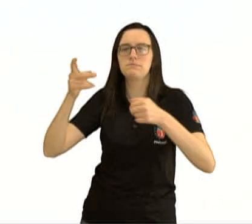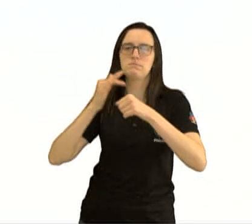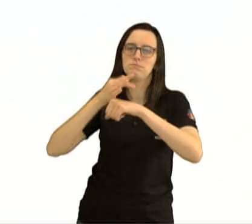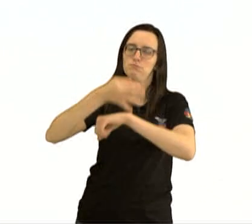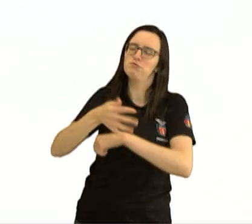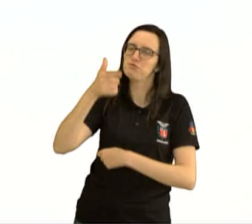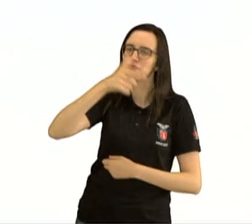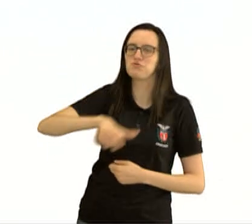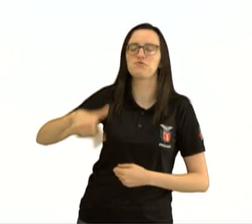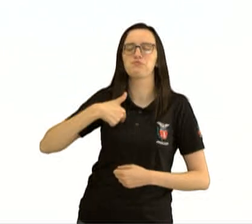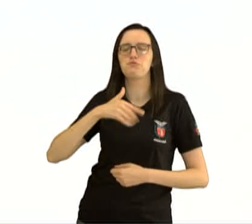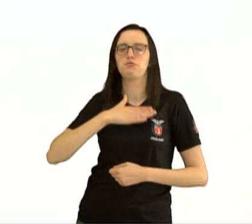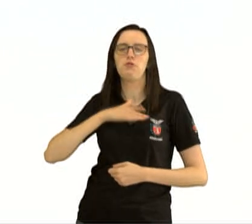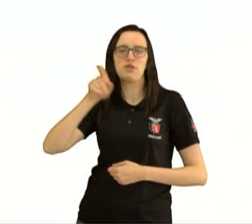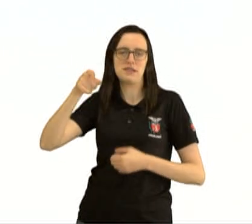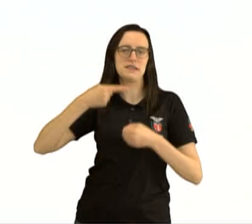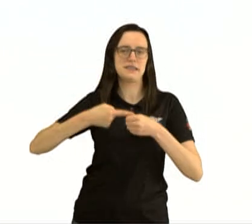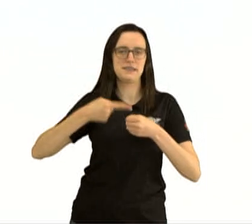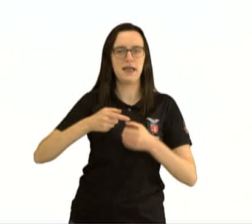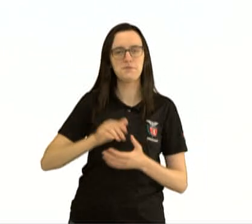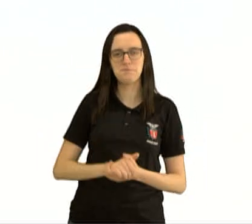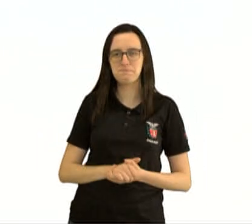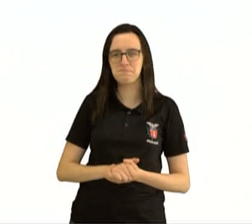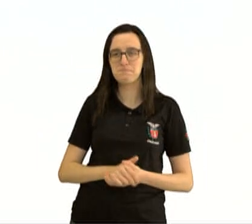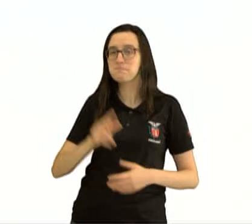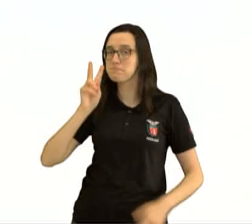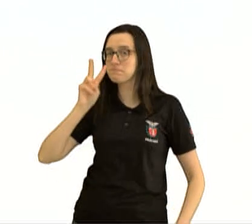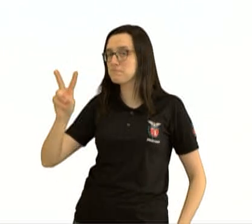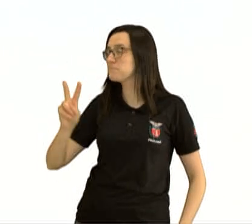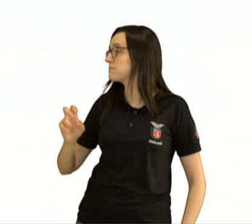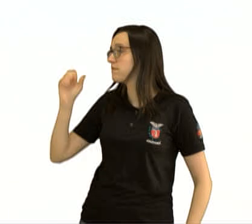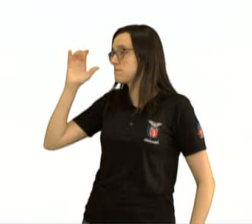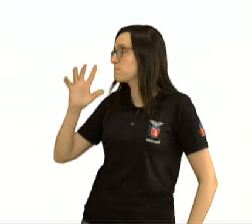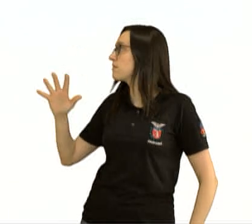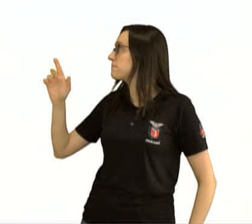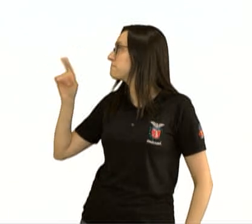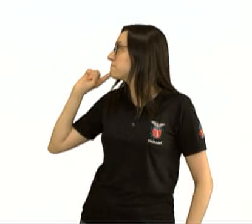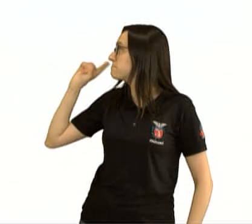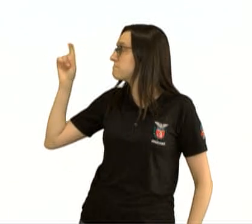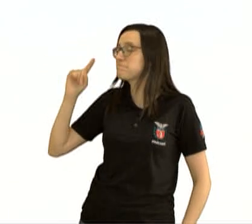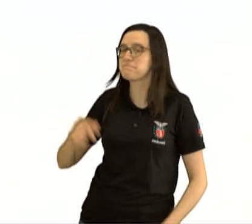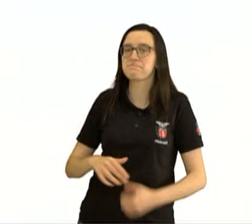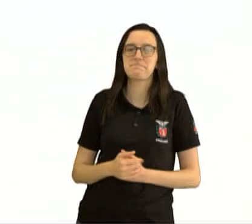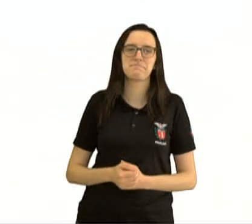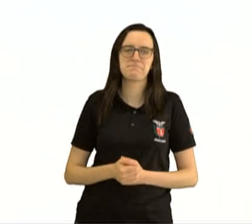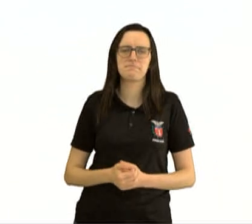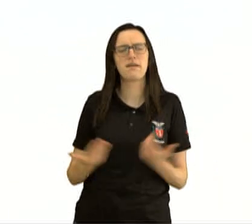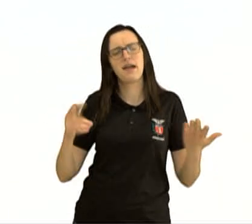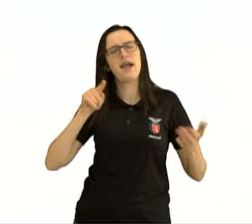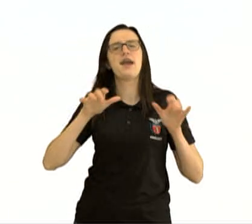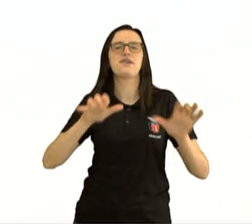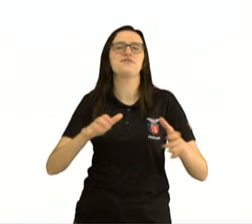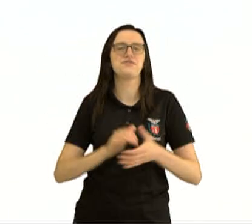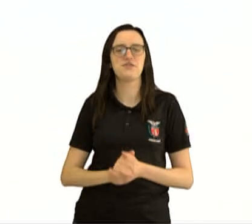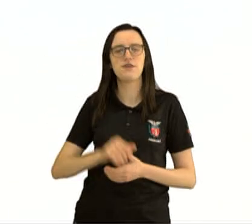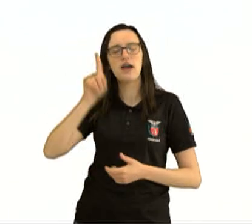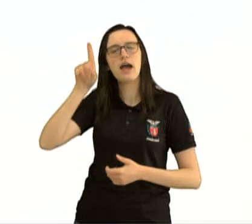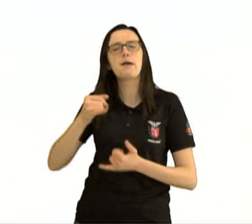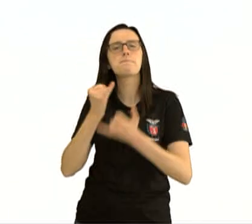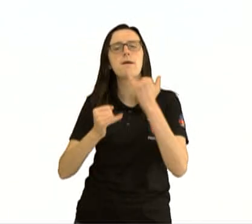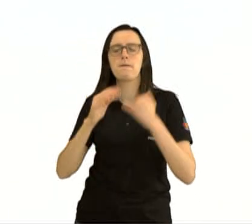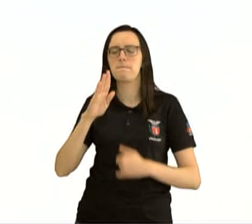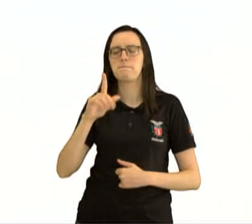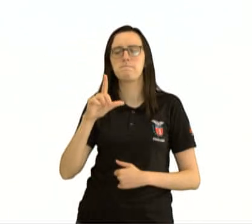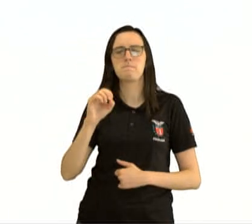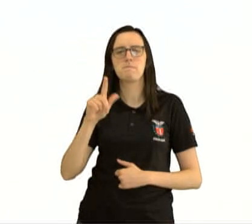novamente. Eu gostei muito da cidade. Dê uma olhada em algumas fotos que eu tirei, né? É justamente uma estrutura de um blog, né, pessoal,